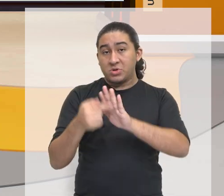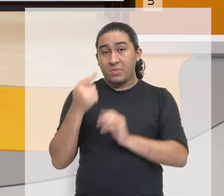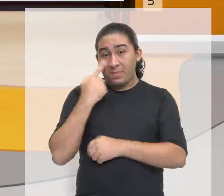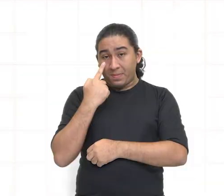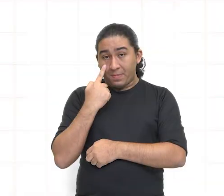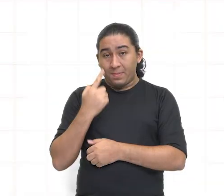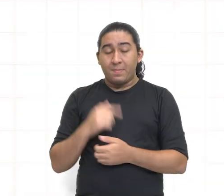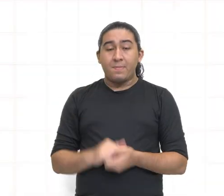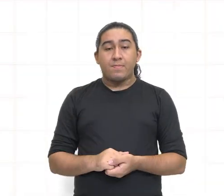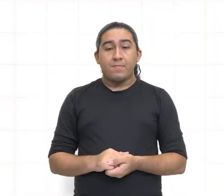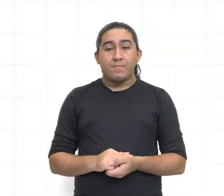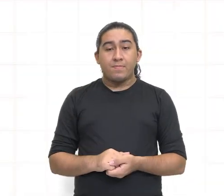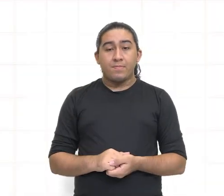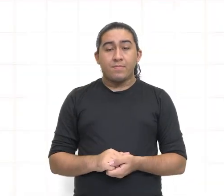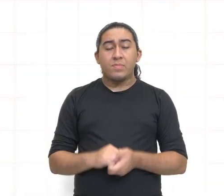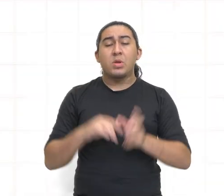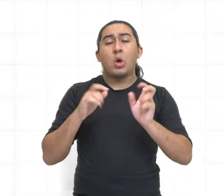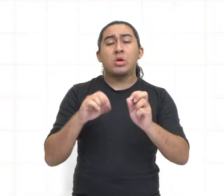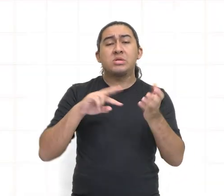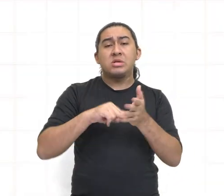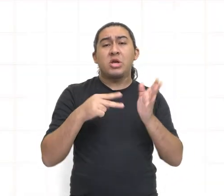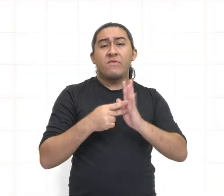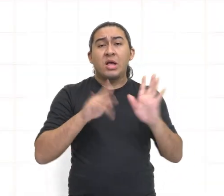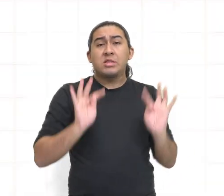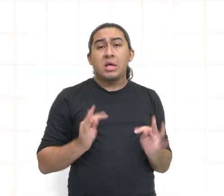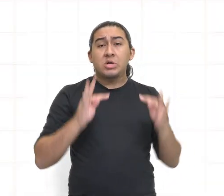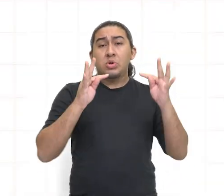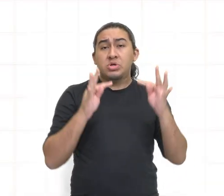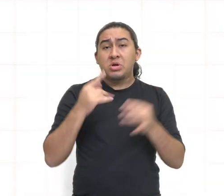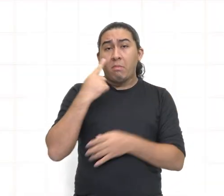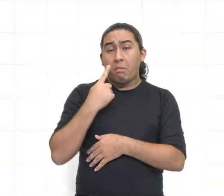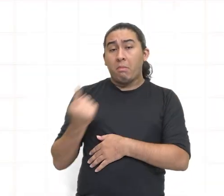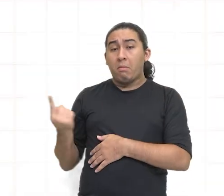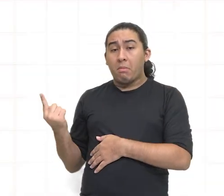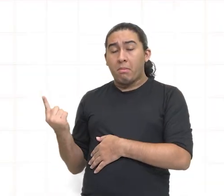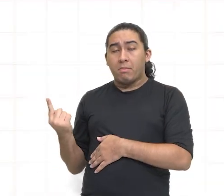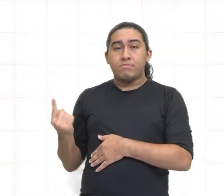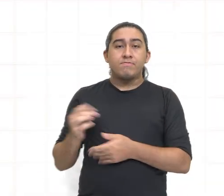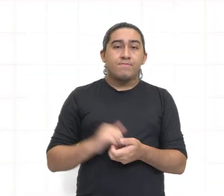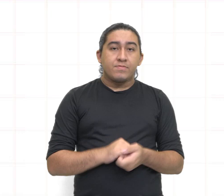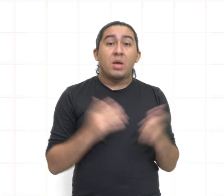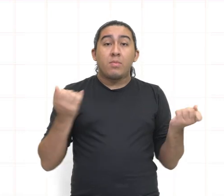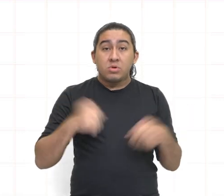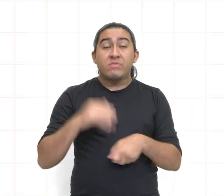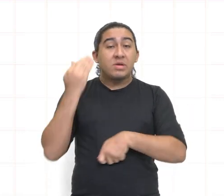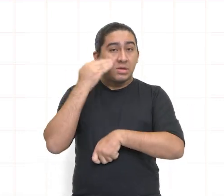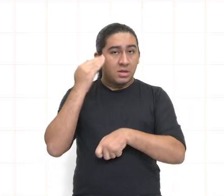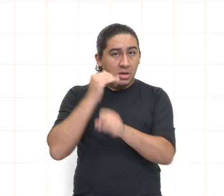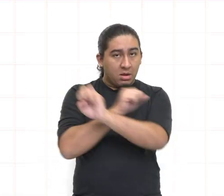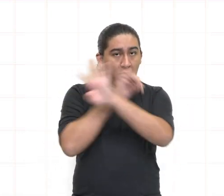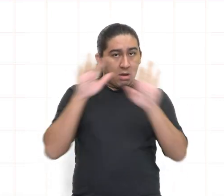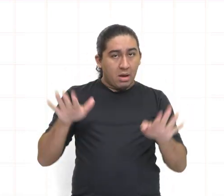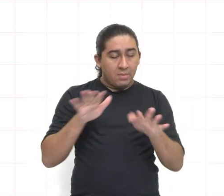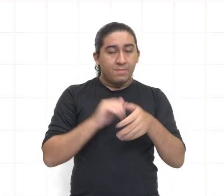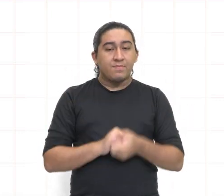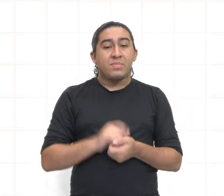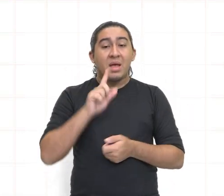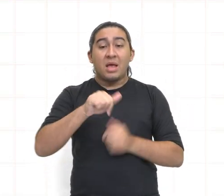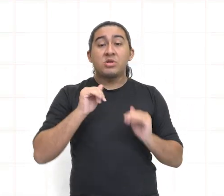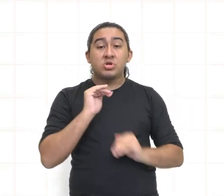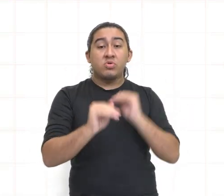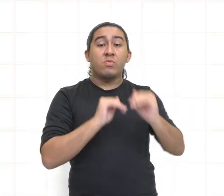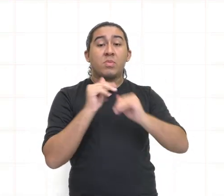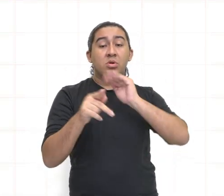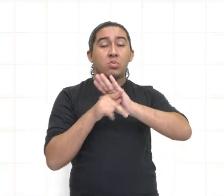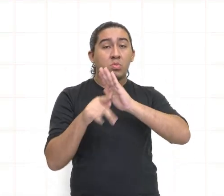ele. O que seriam essas tecnologias digitais? Podemos verificar que são